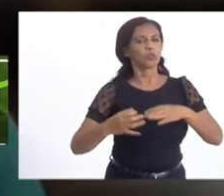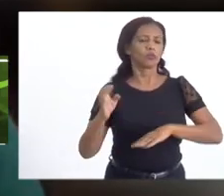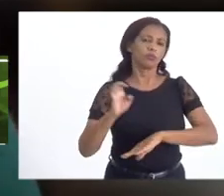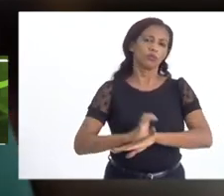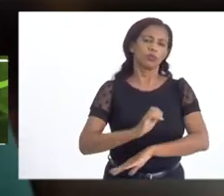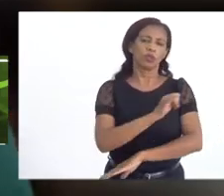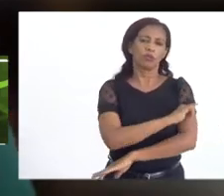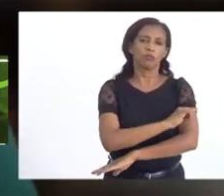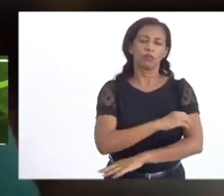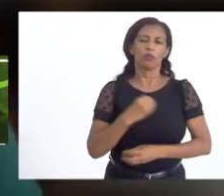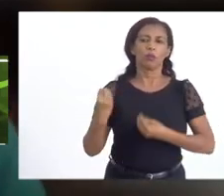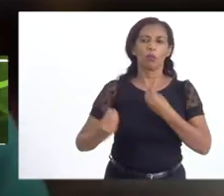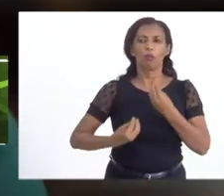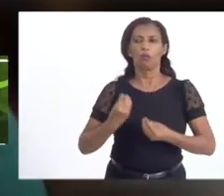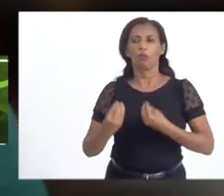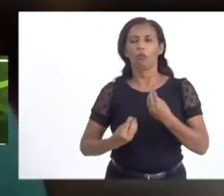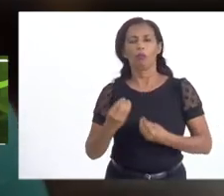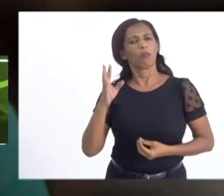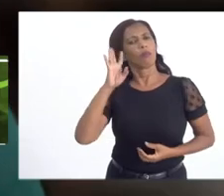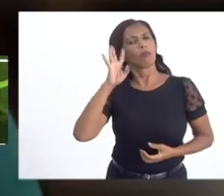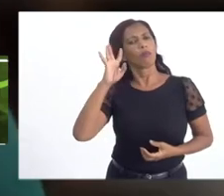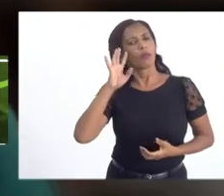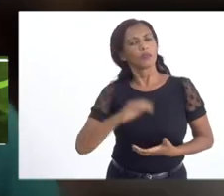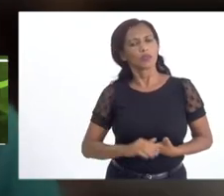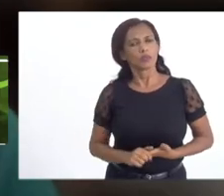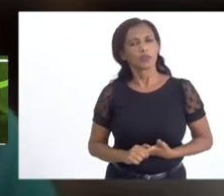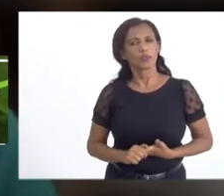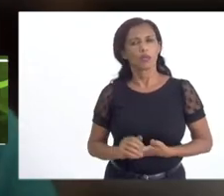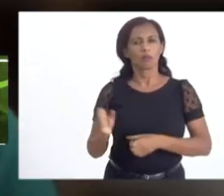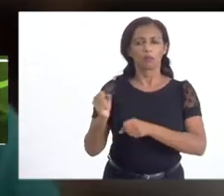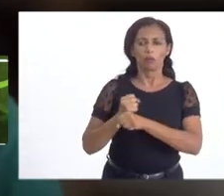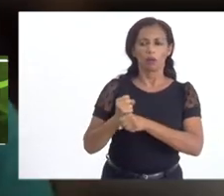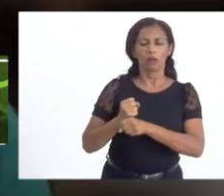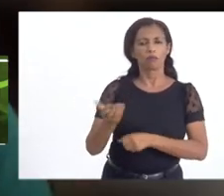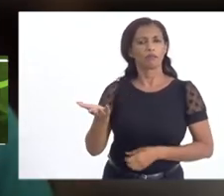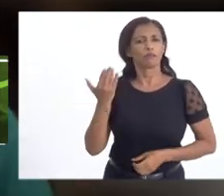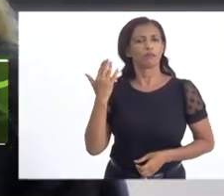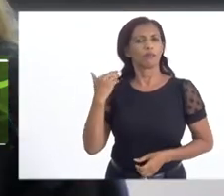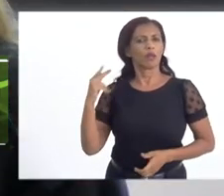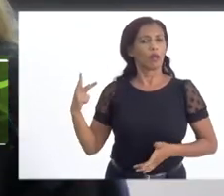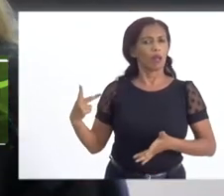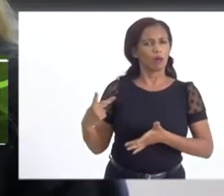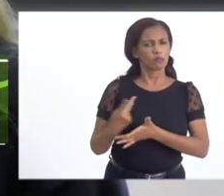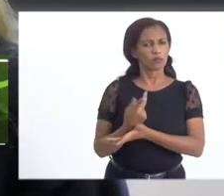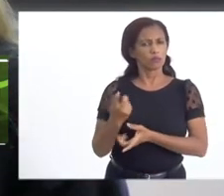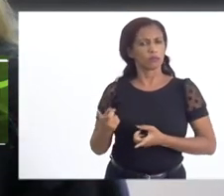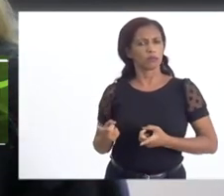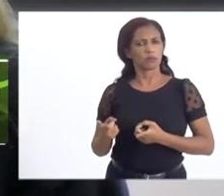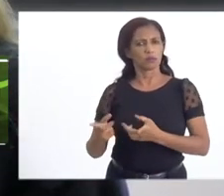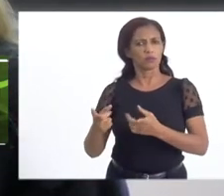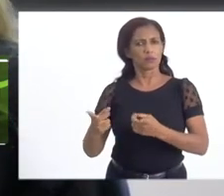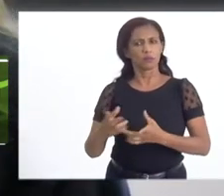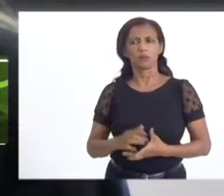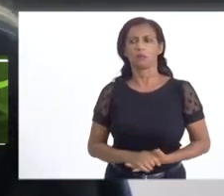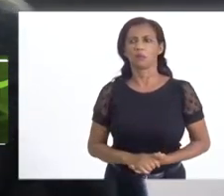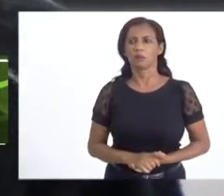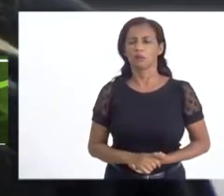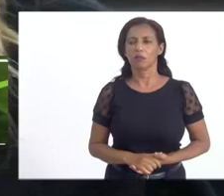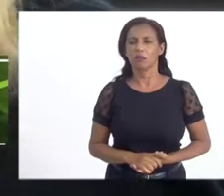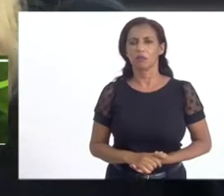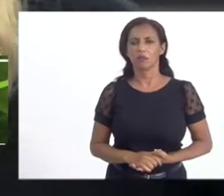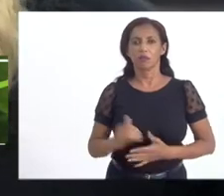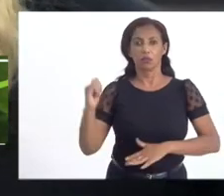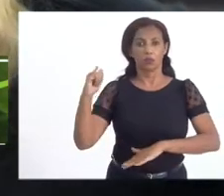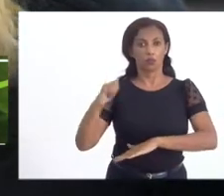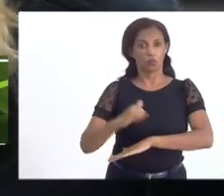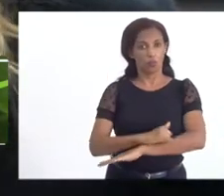Janeiro. Como assim? Imagina que há alguns anos atrás houve essa concessão do